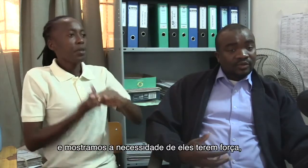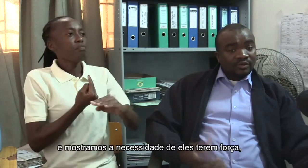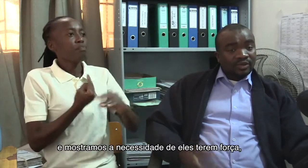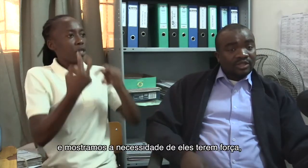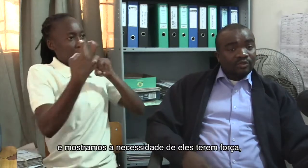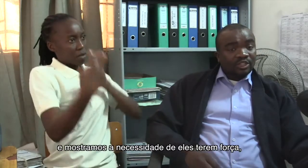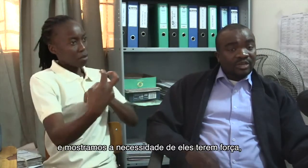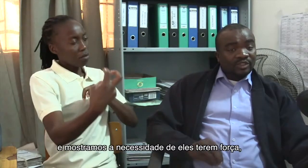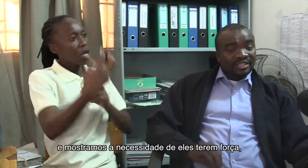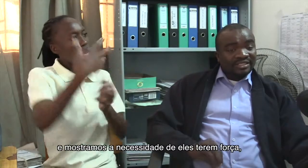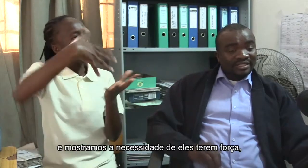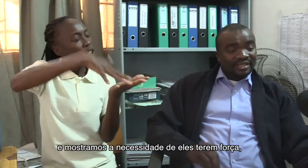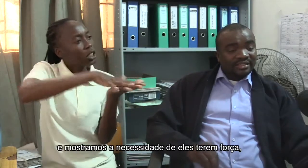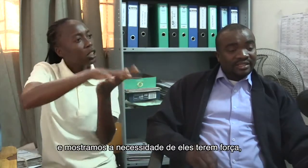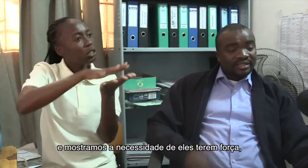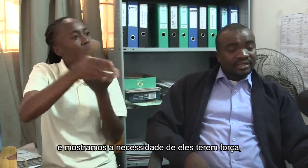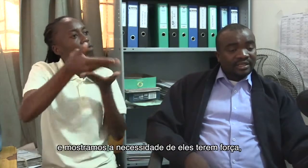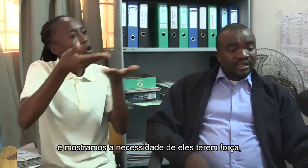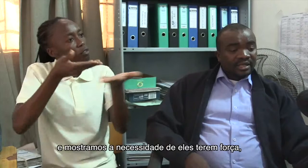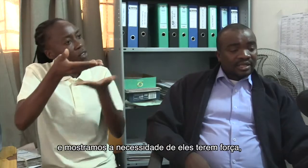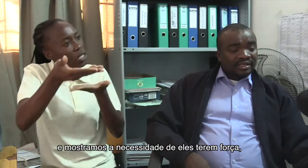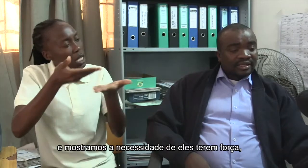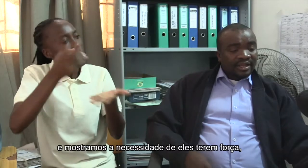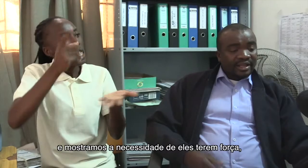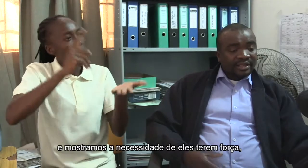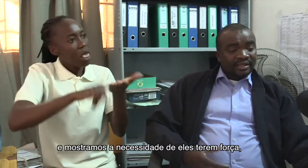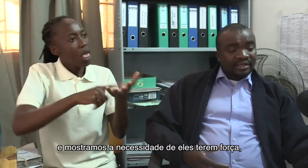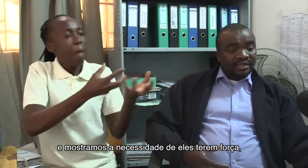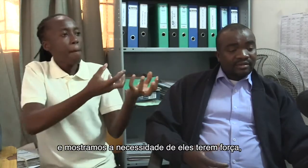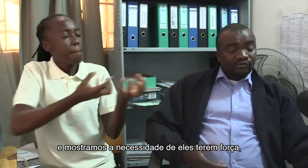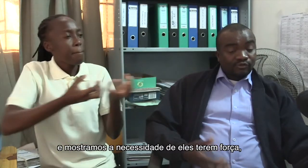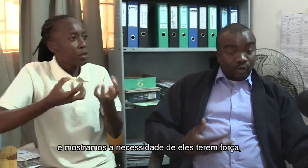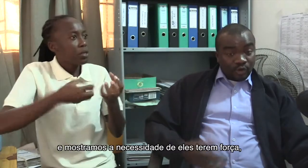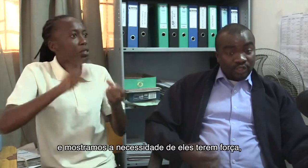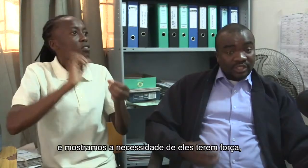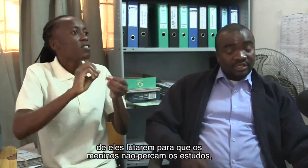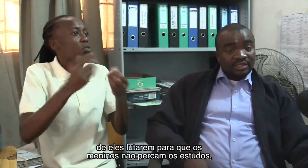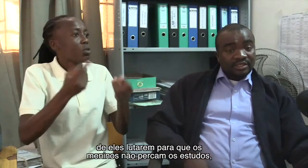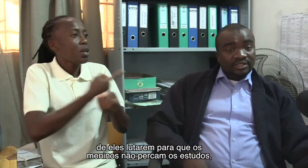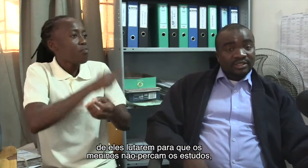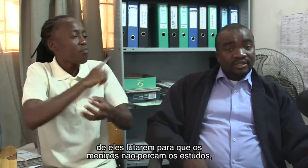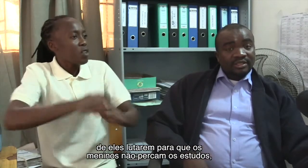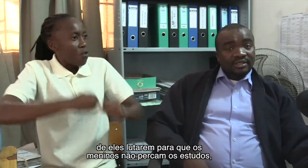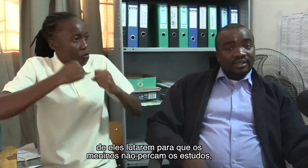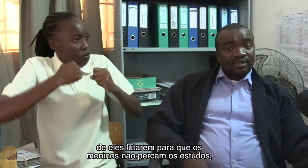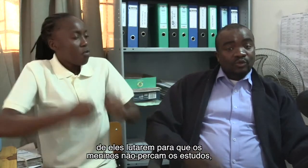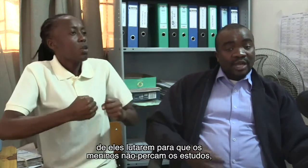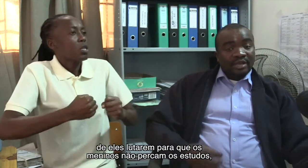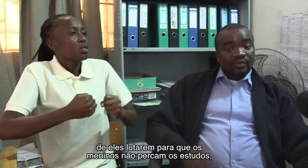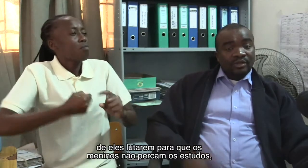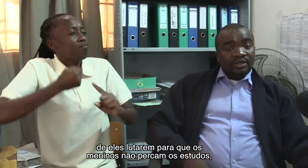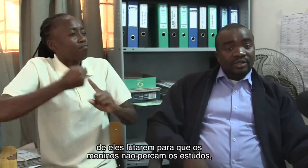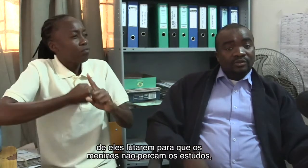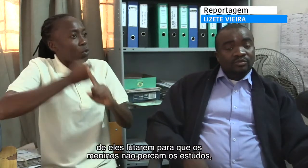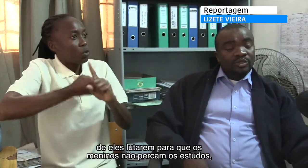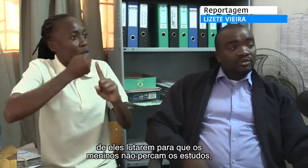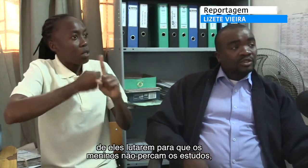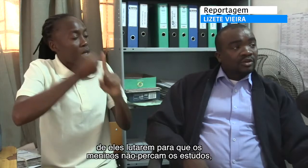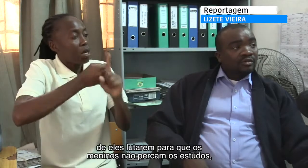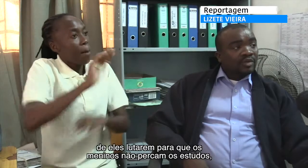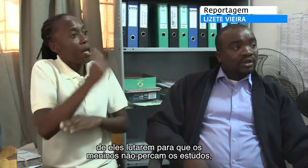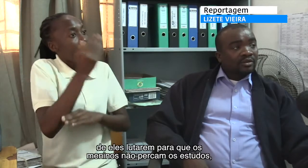e conversamos com eles, mostramos a necessidade deles terem força, deles lutarem para que